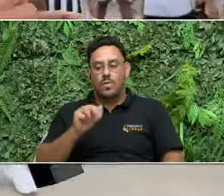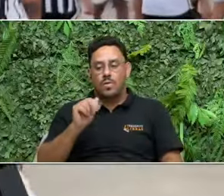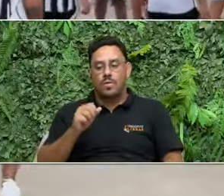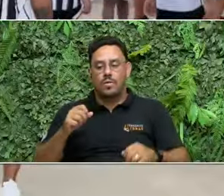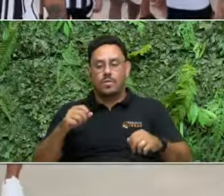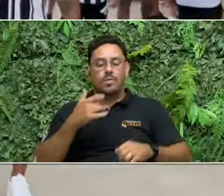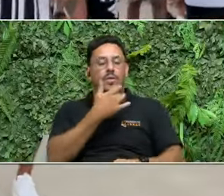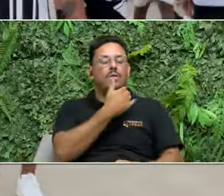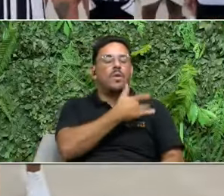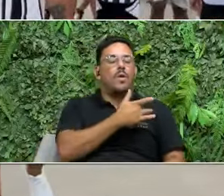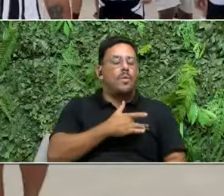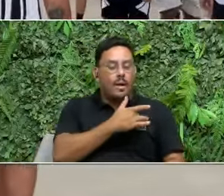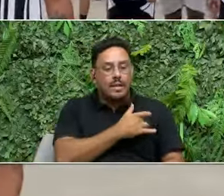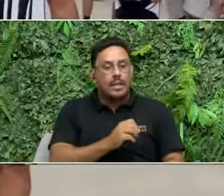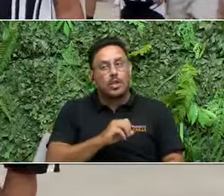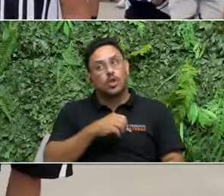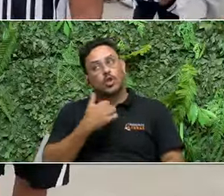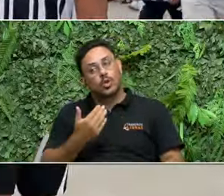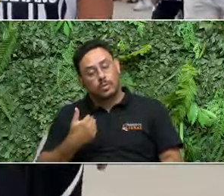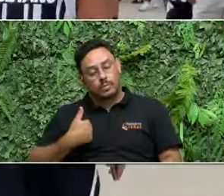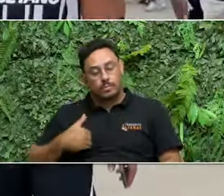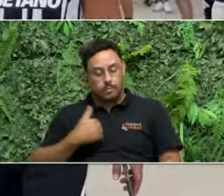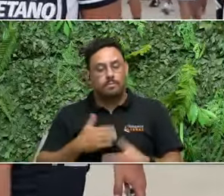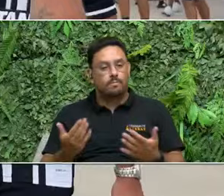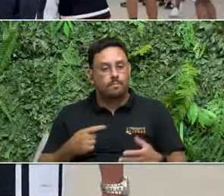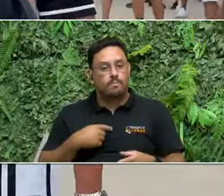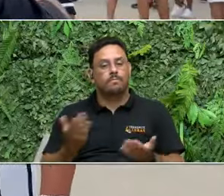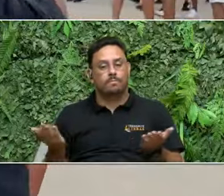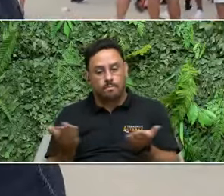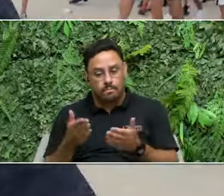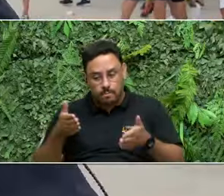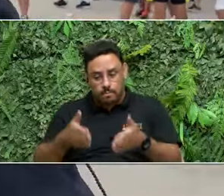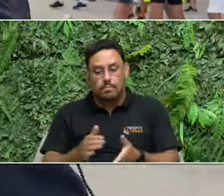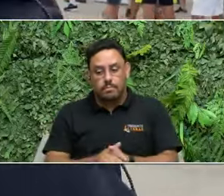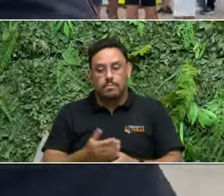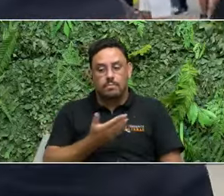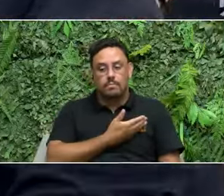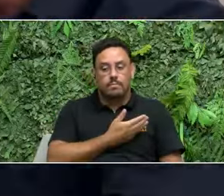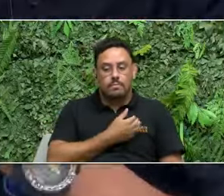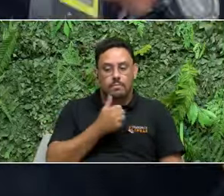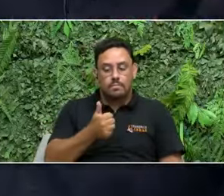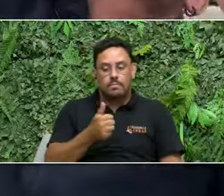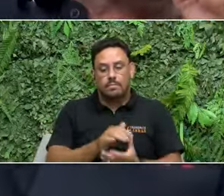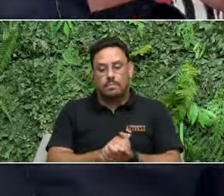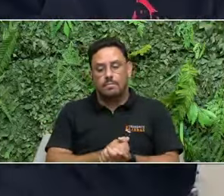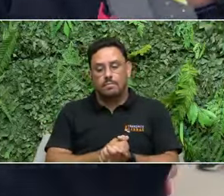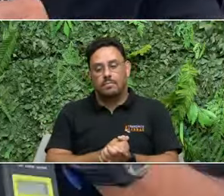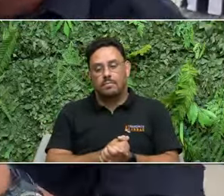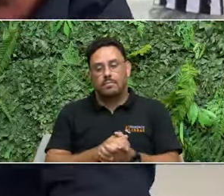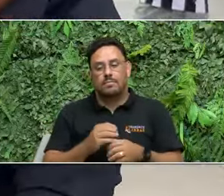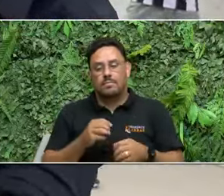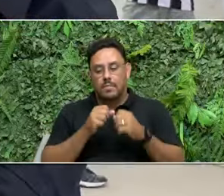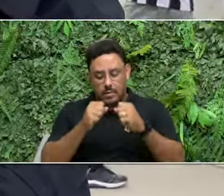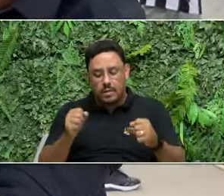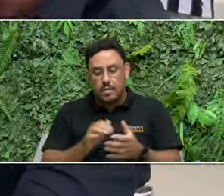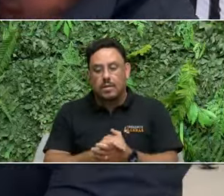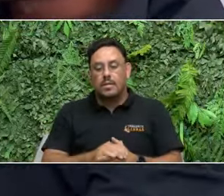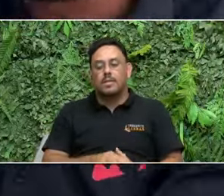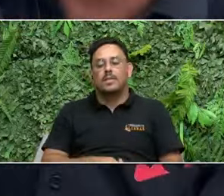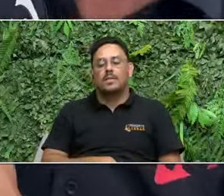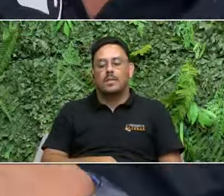Atlético Mineiro ou Cruzeiro Esport Clube estamos aqui já vou com o meu amigo aqui tudo bom meu amigo Solte a tua voz qual o seu